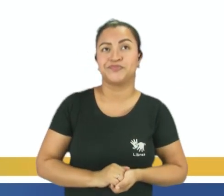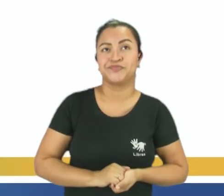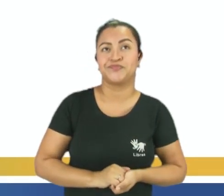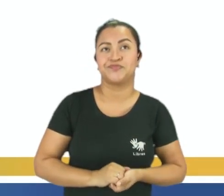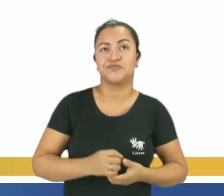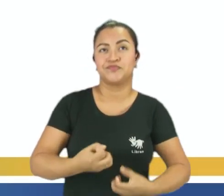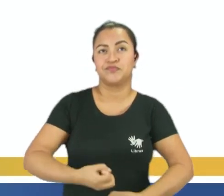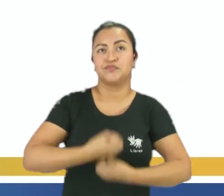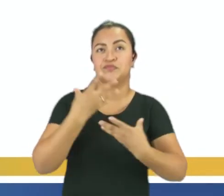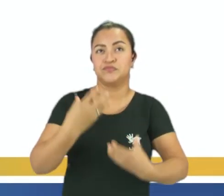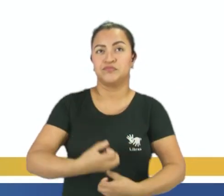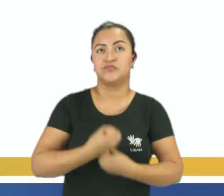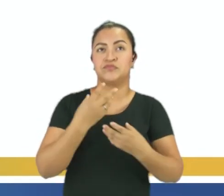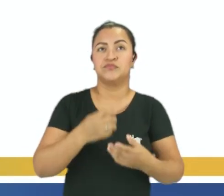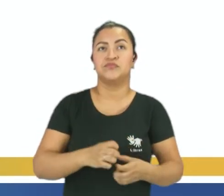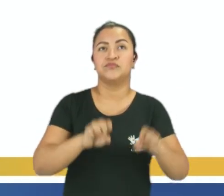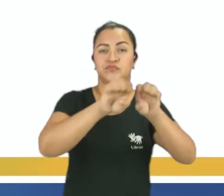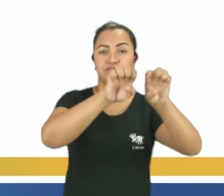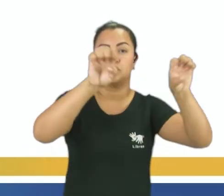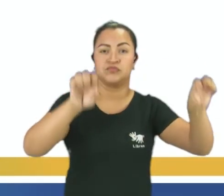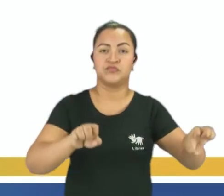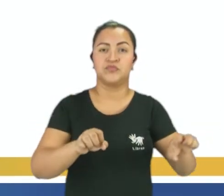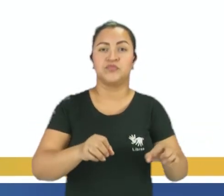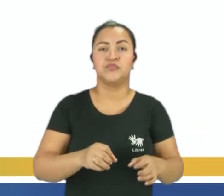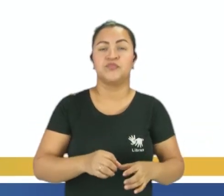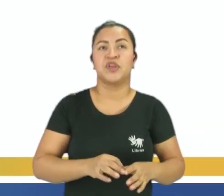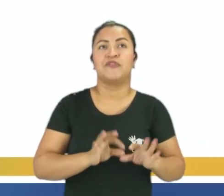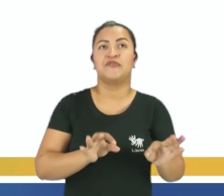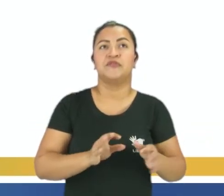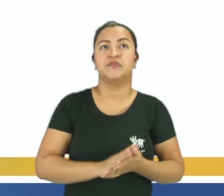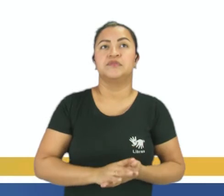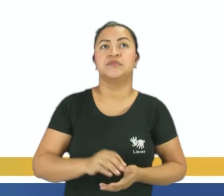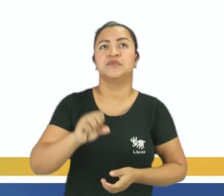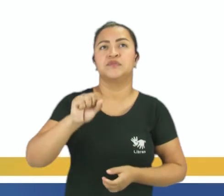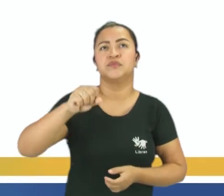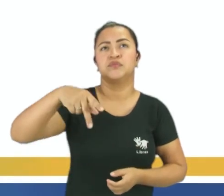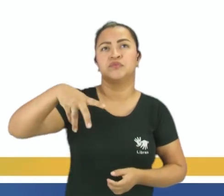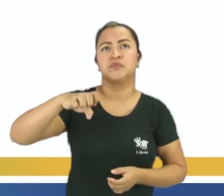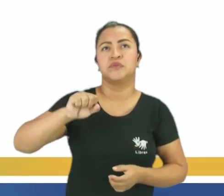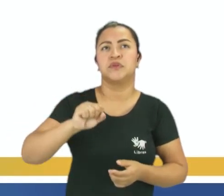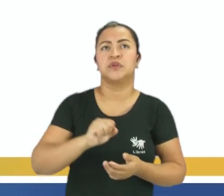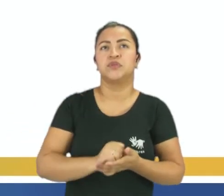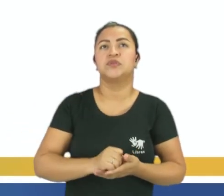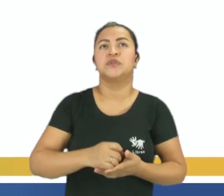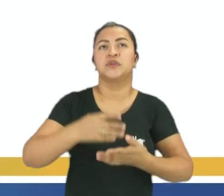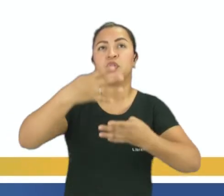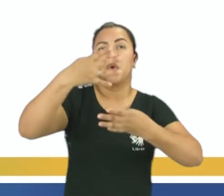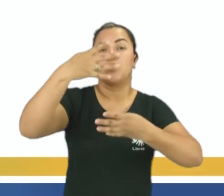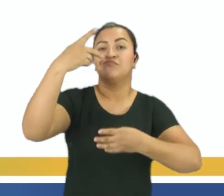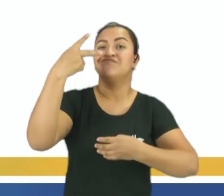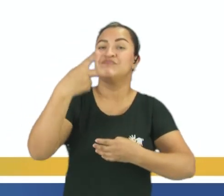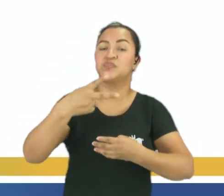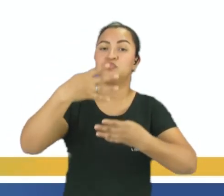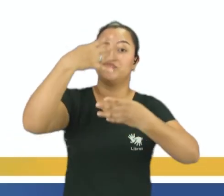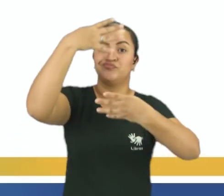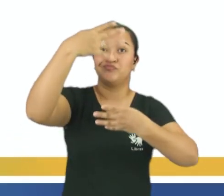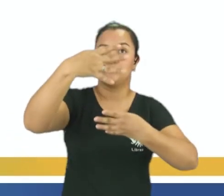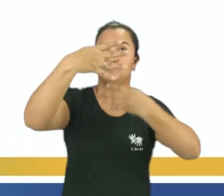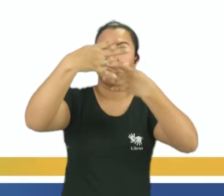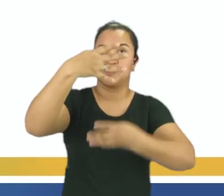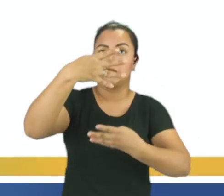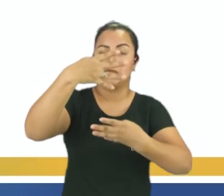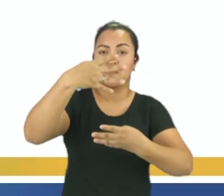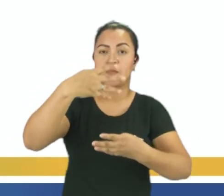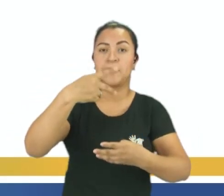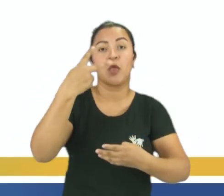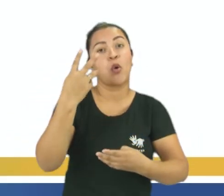Poemas com estrutura fixa. Soneto, formado por 2 quadras e 2 tercetos,